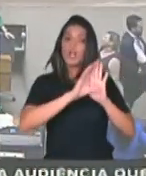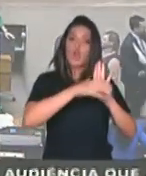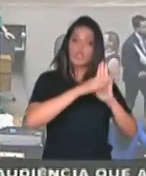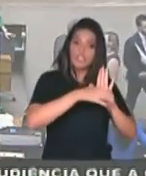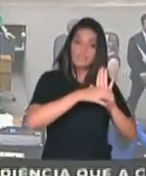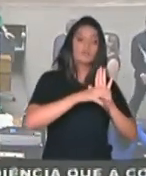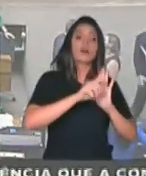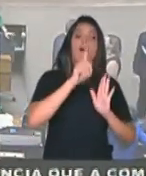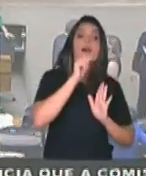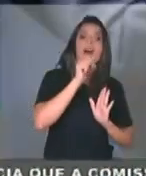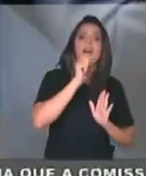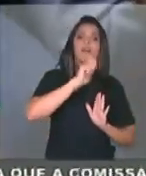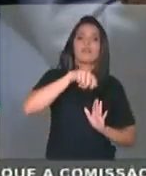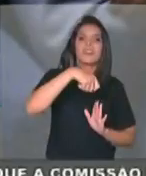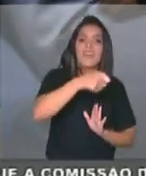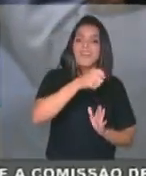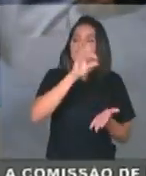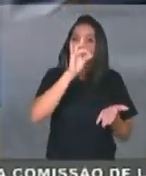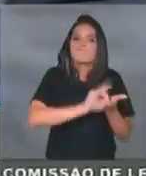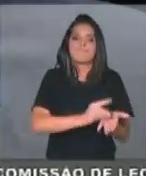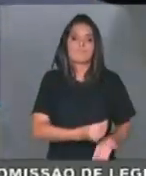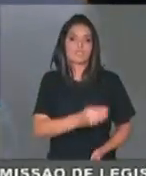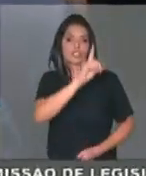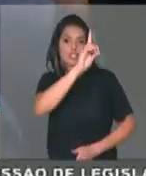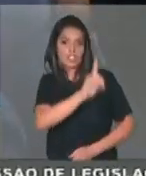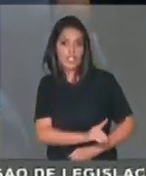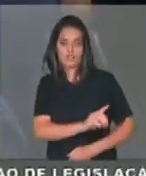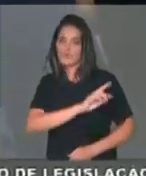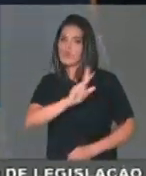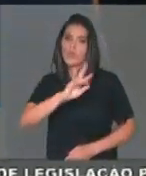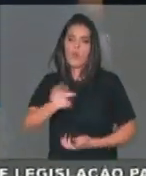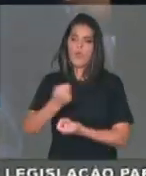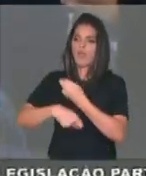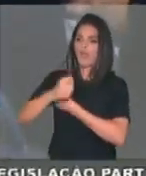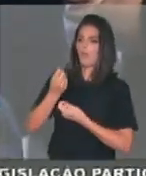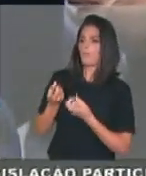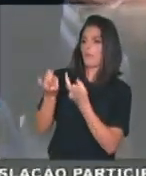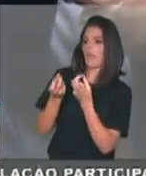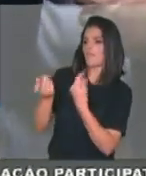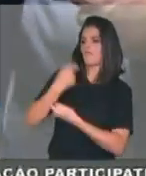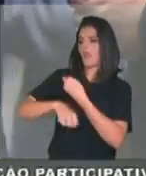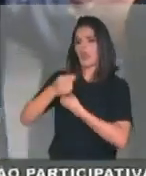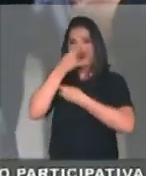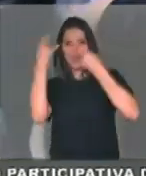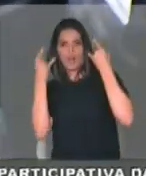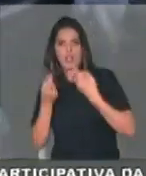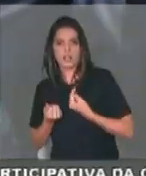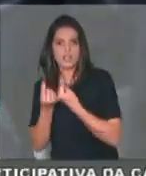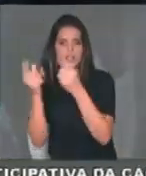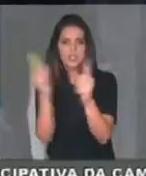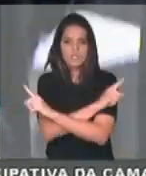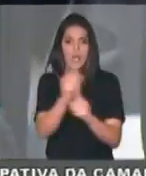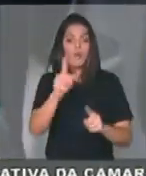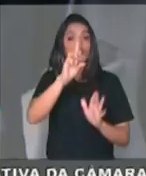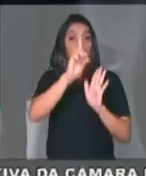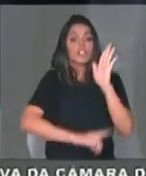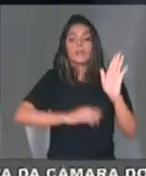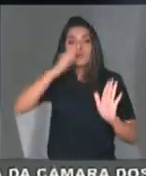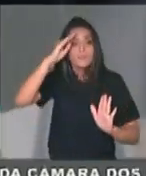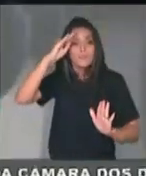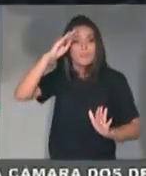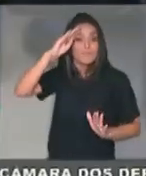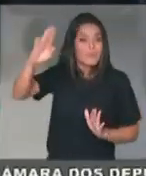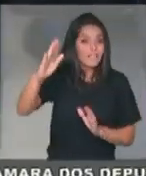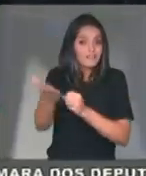a água não é mercadoria, deve ser encarada como um direito fundamental para preservar o principal direito das pessoas,